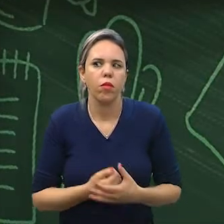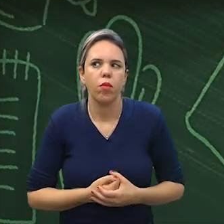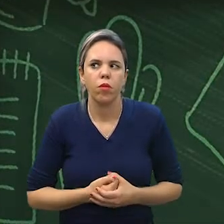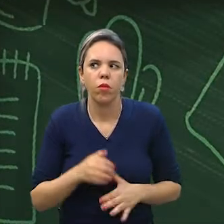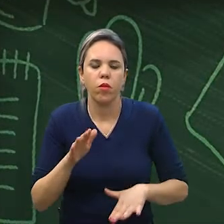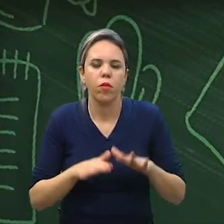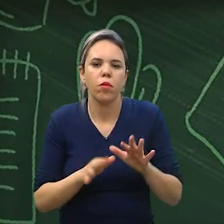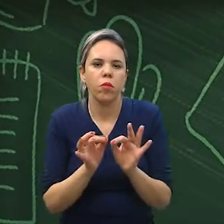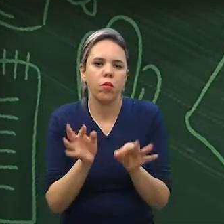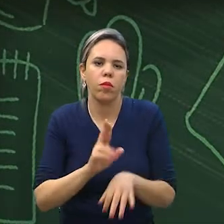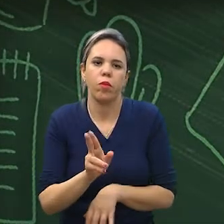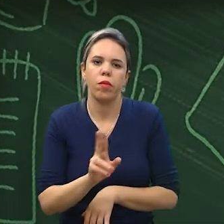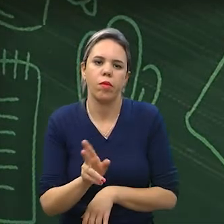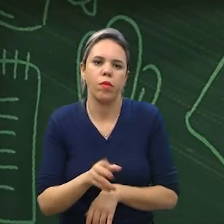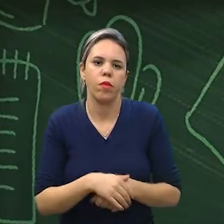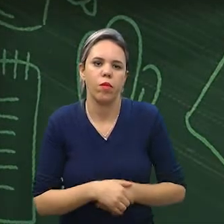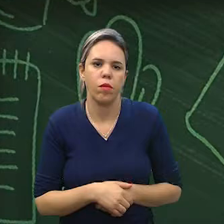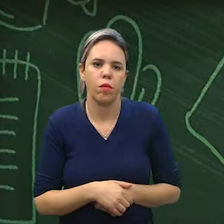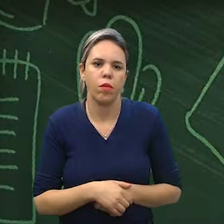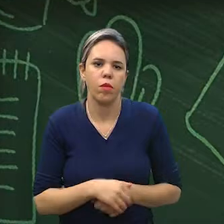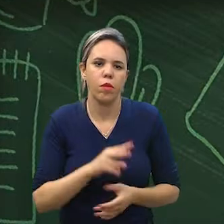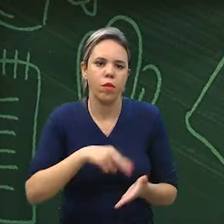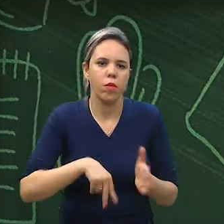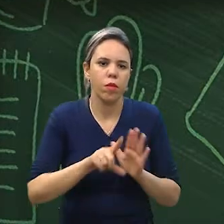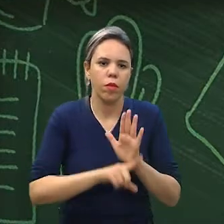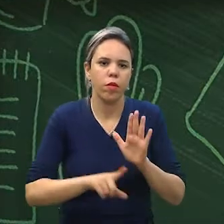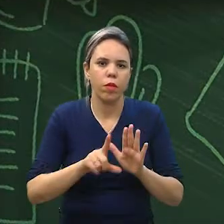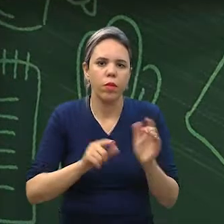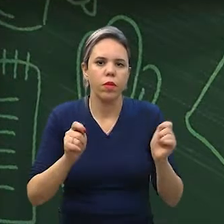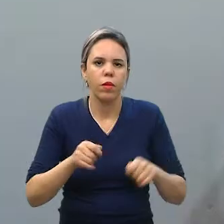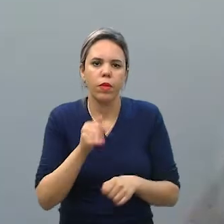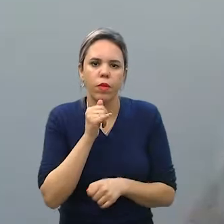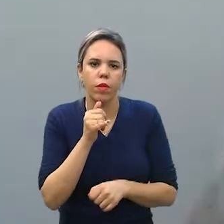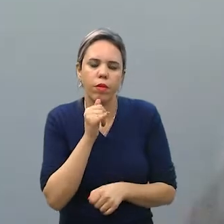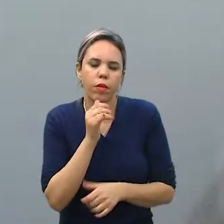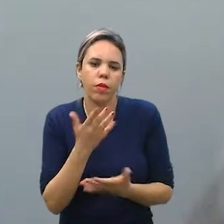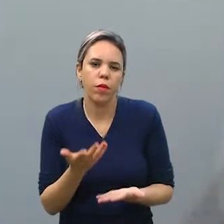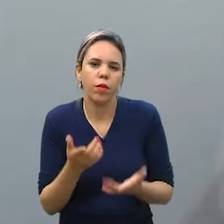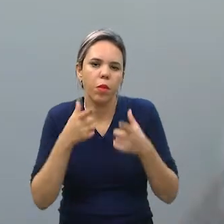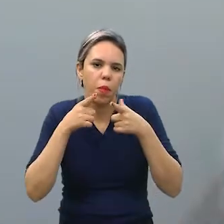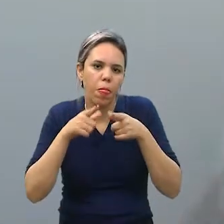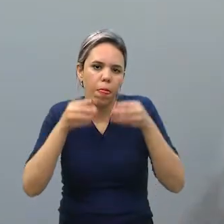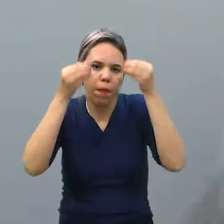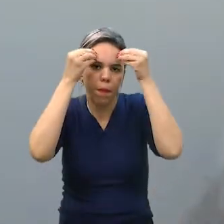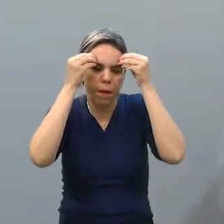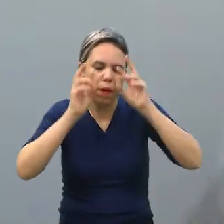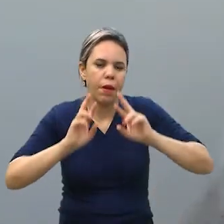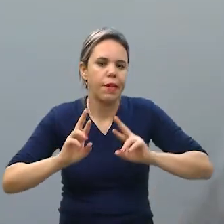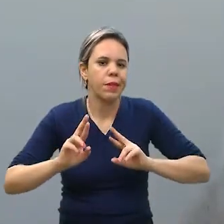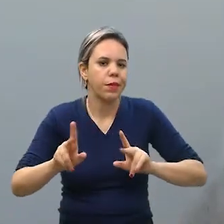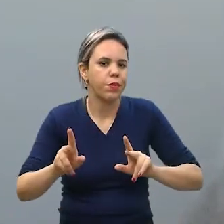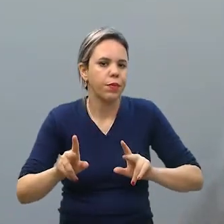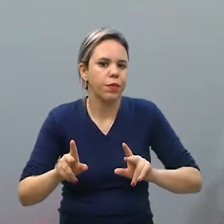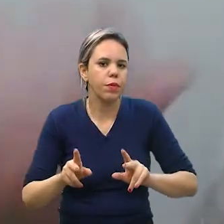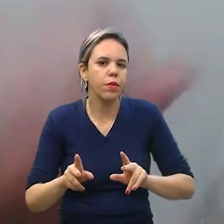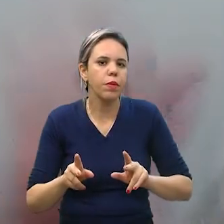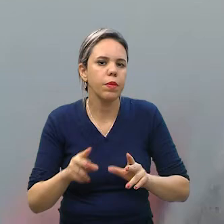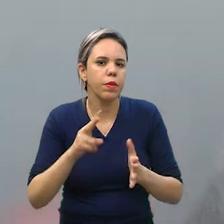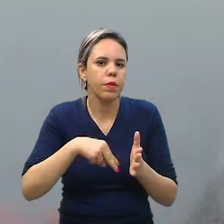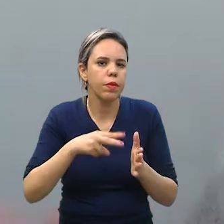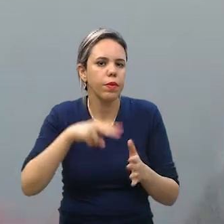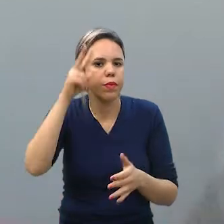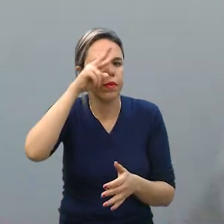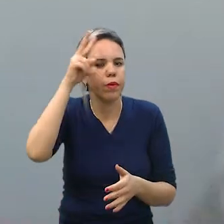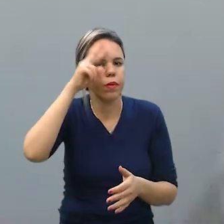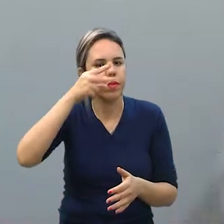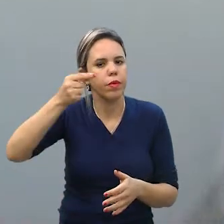não é tão simples assim, né? Tem obras literárias que, por serem, por exemplo, de uma linguagem muito diferente, né? Obras mais